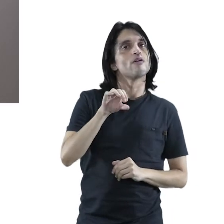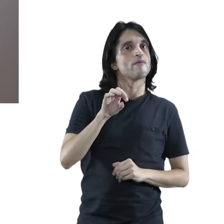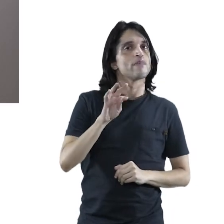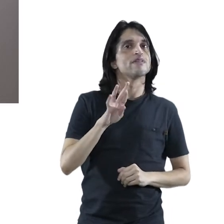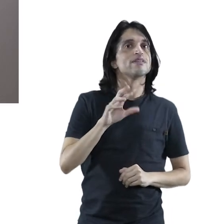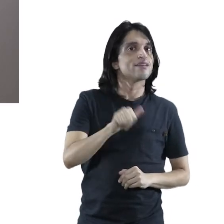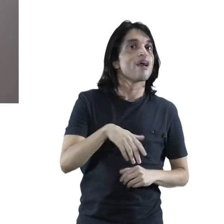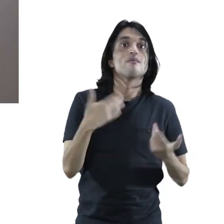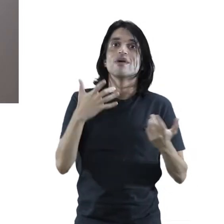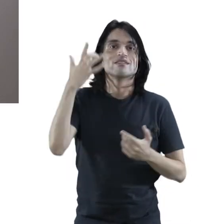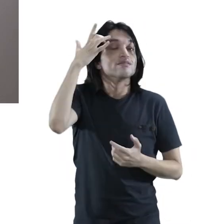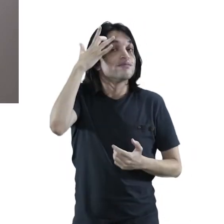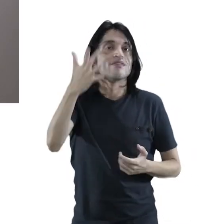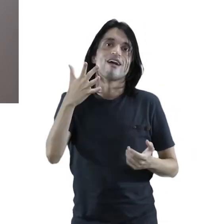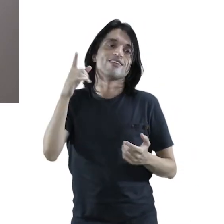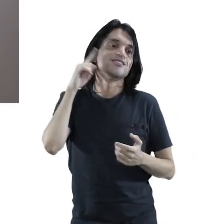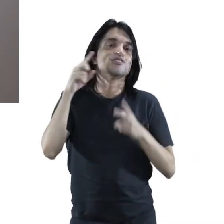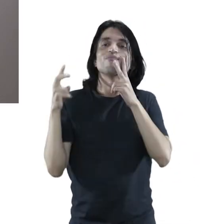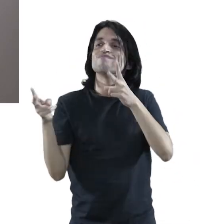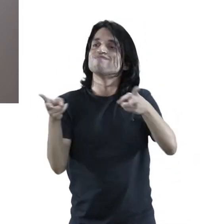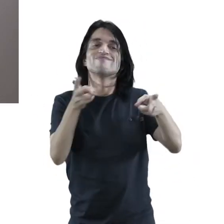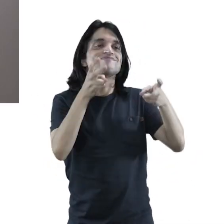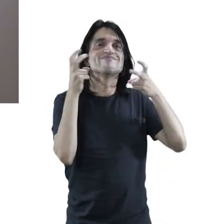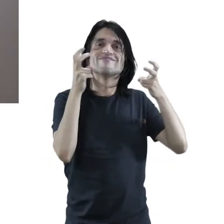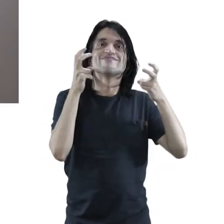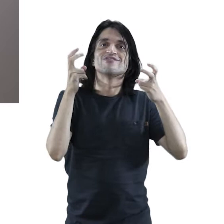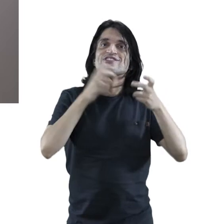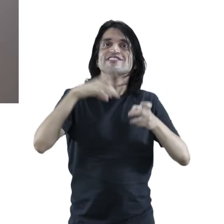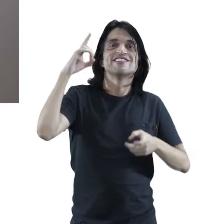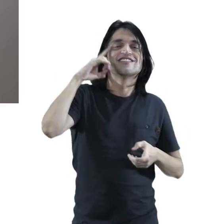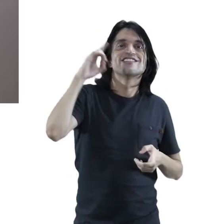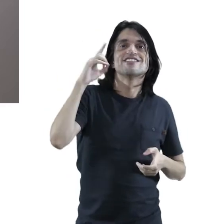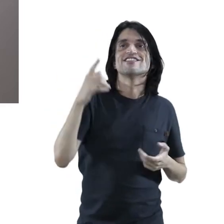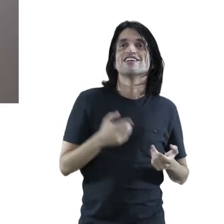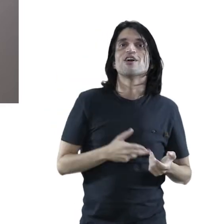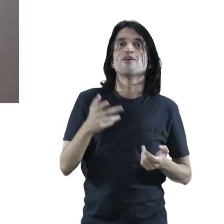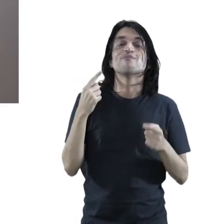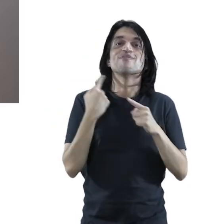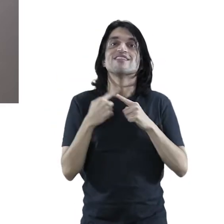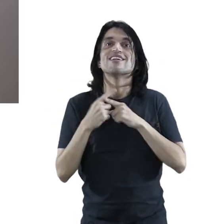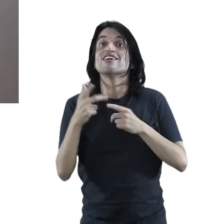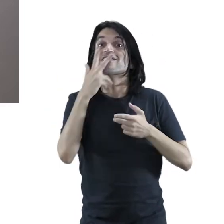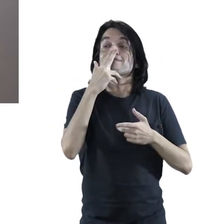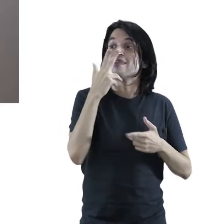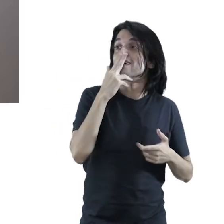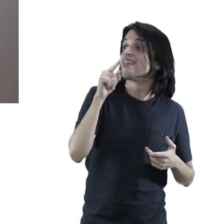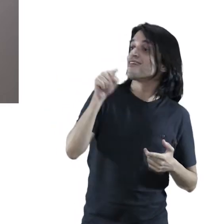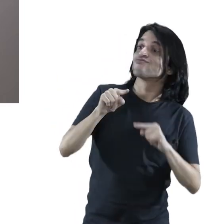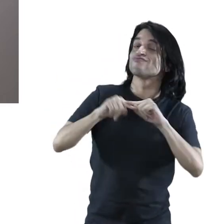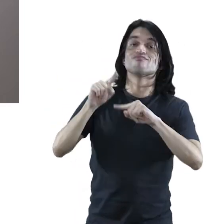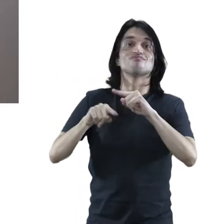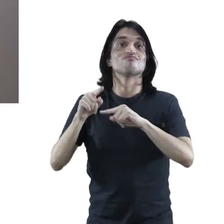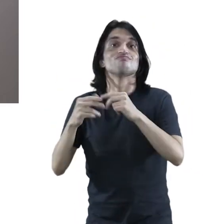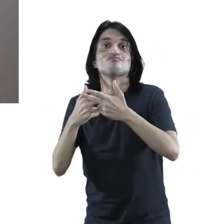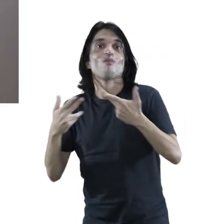Estão gostando da geometria? A geometria é a parte da matemática mais fácil de associar com o nosso dia a dia, pois